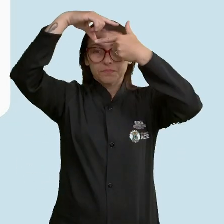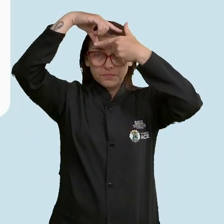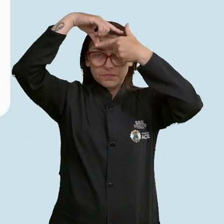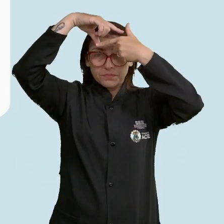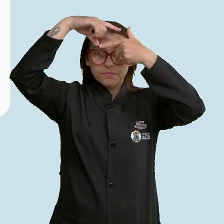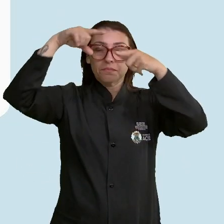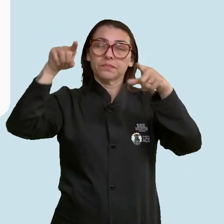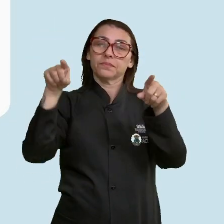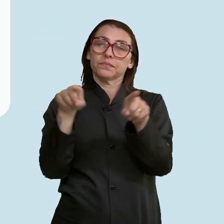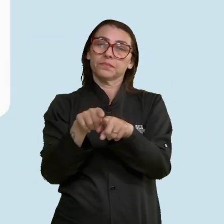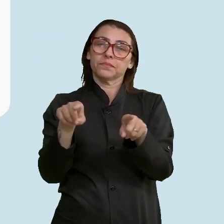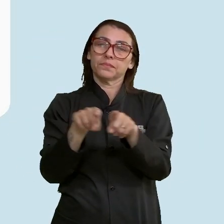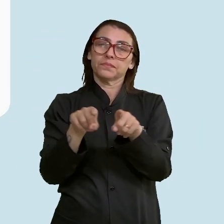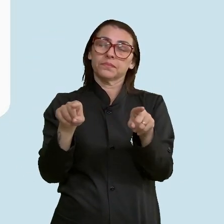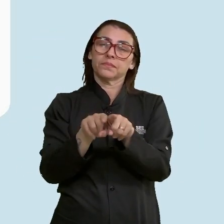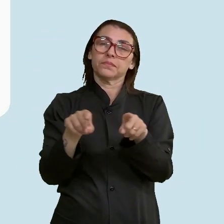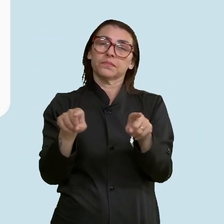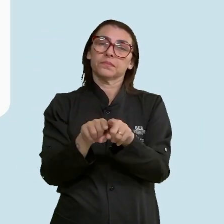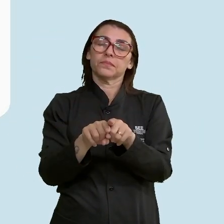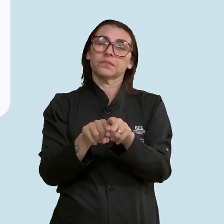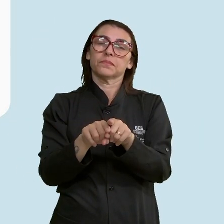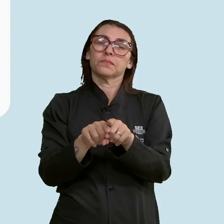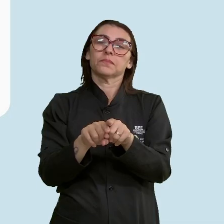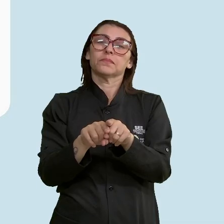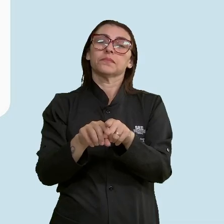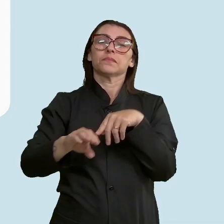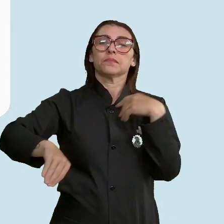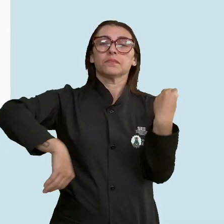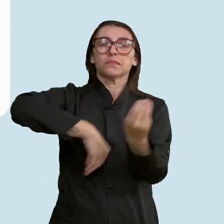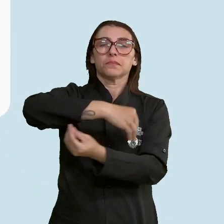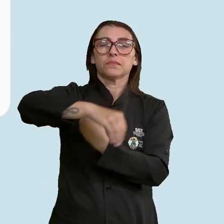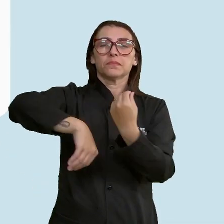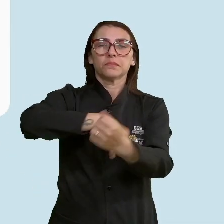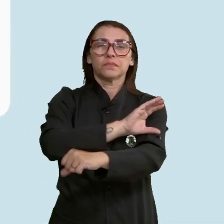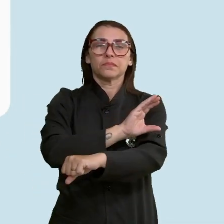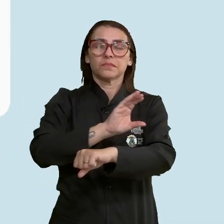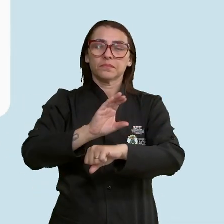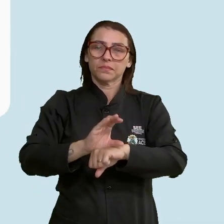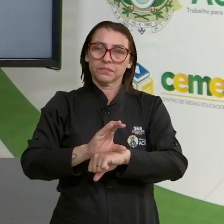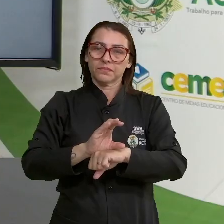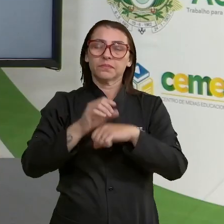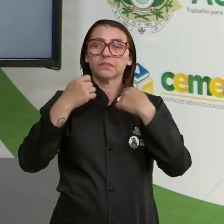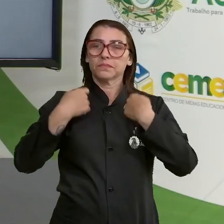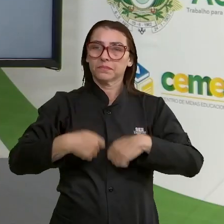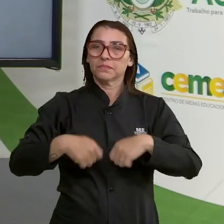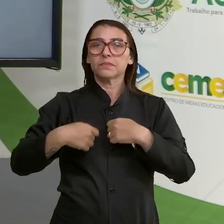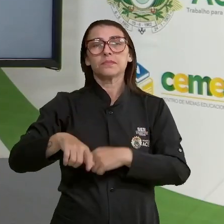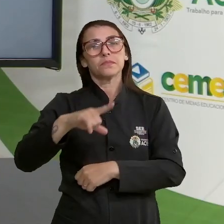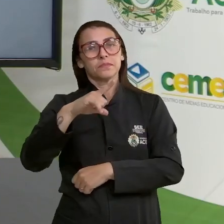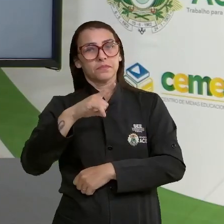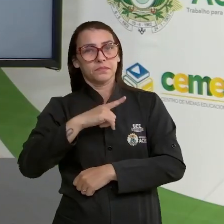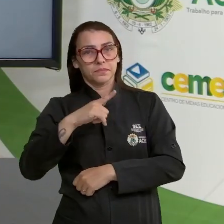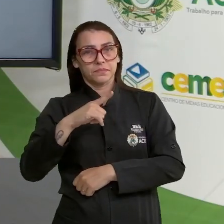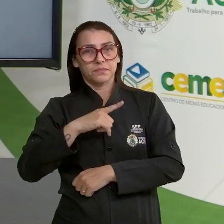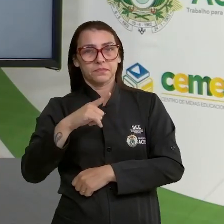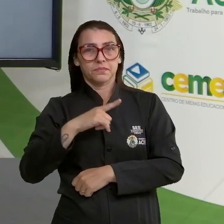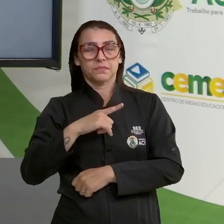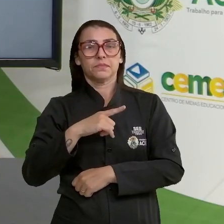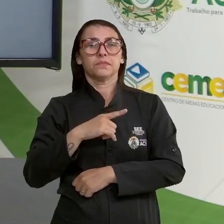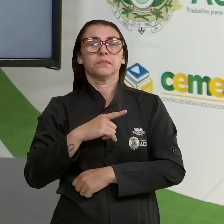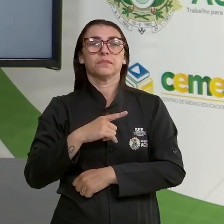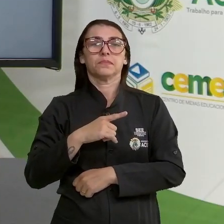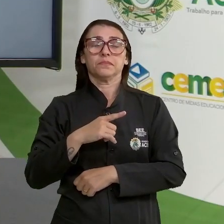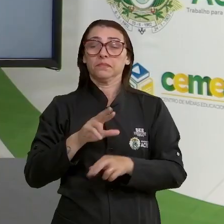e também à hegemonia da cultura, né? E quando a gente fala de cultura, a gente precisa ter essa coisa heterogênea mesmo,